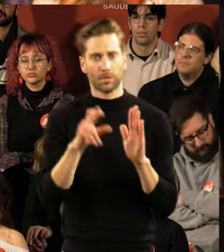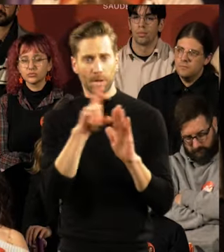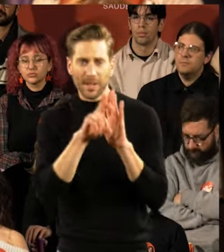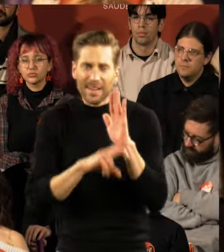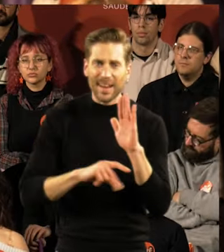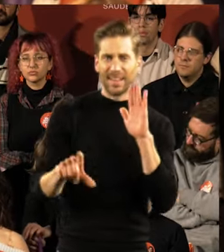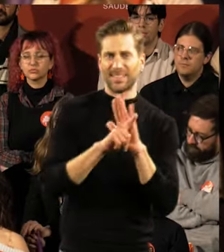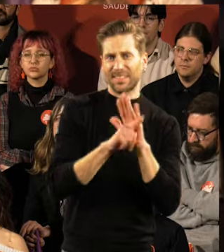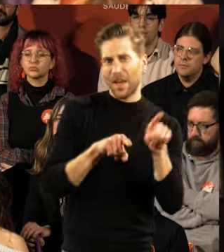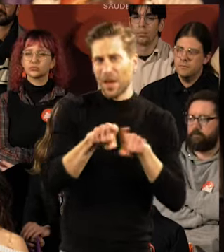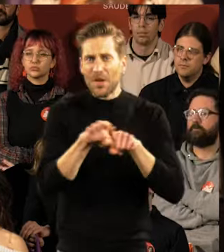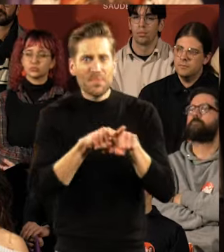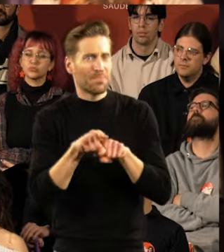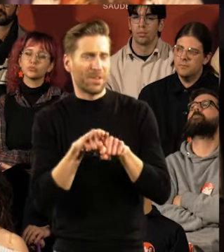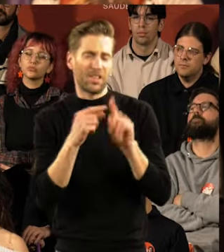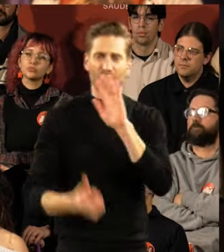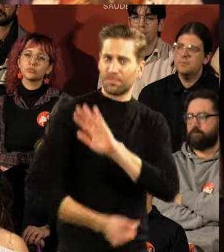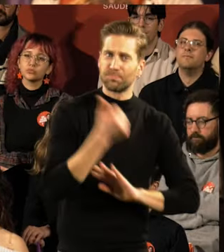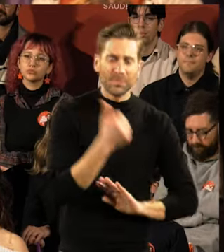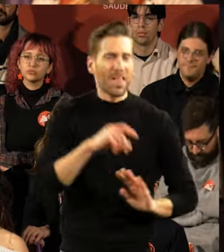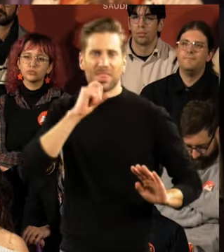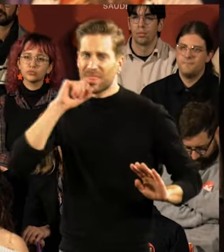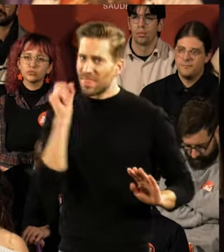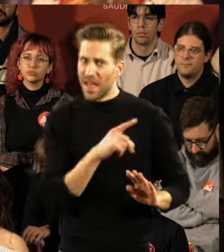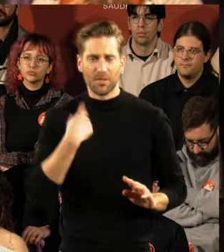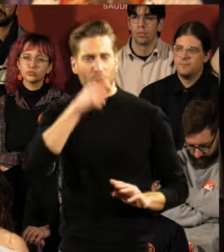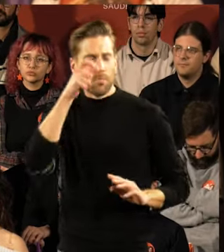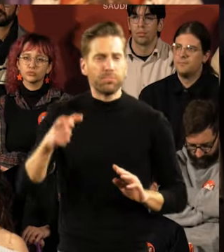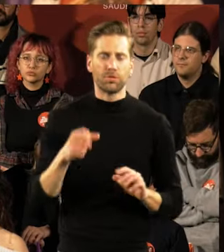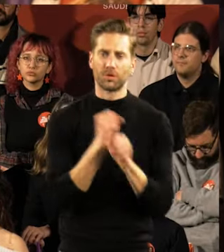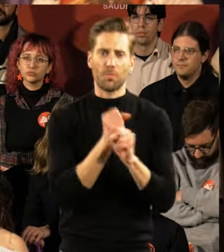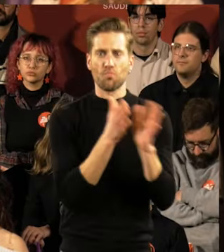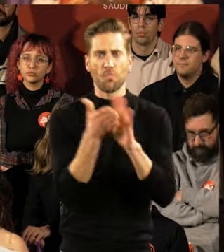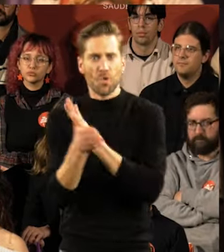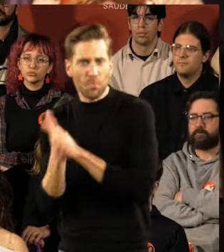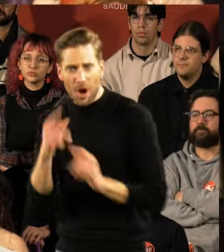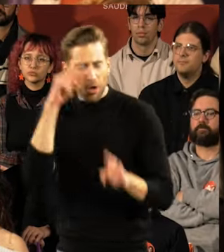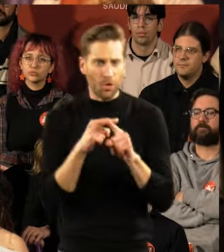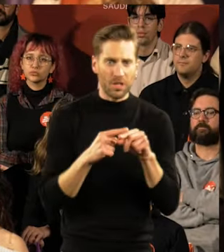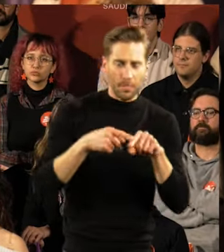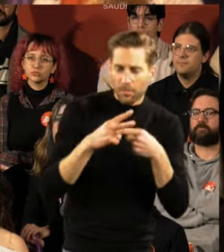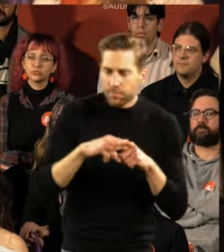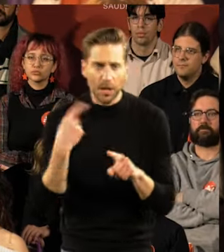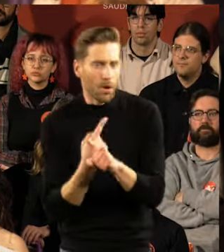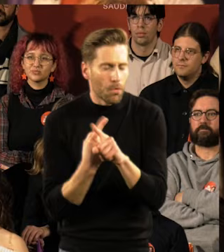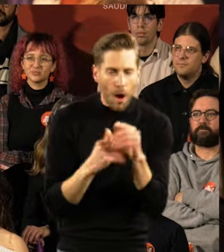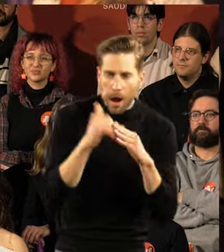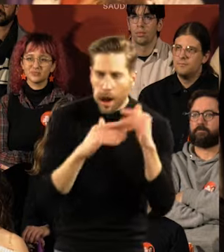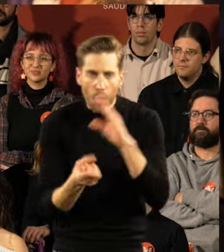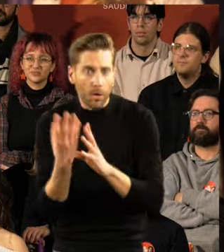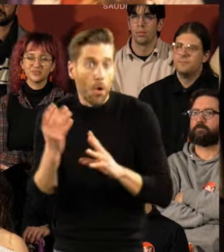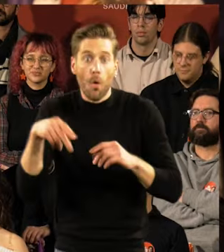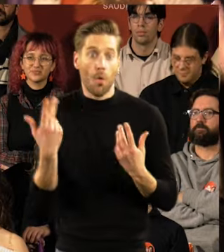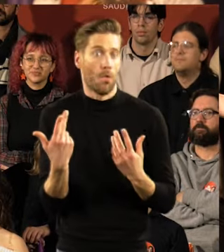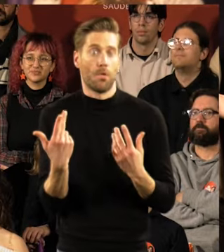transição climática. Podemos empregar milhares de pessoas a instalar, manter, projetar e, por que não,